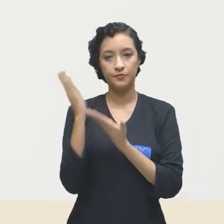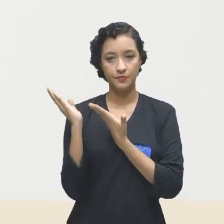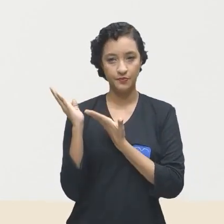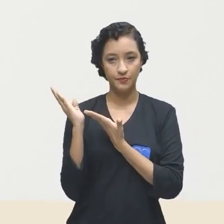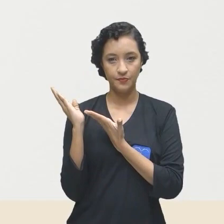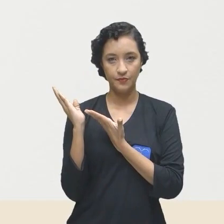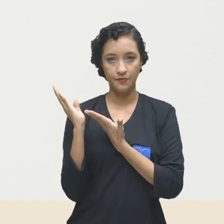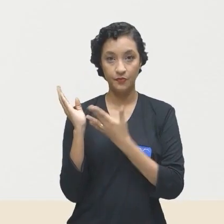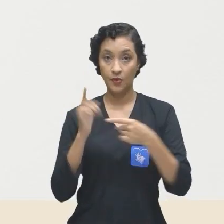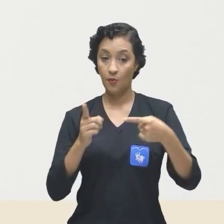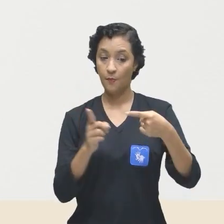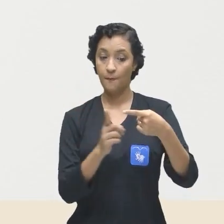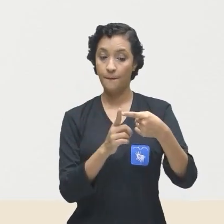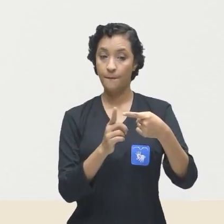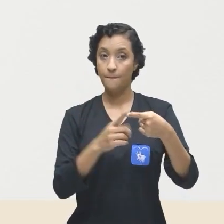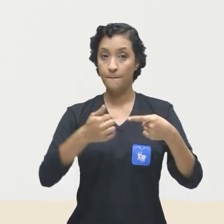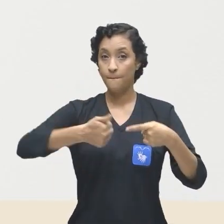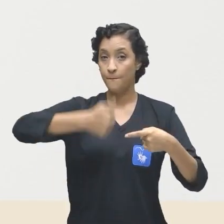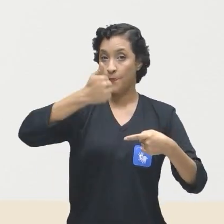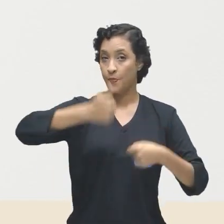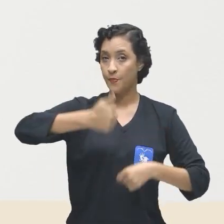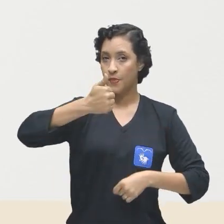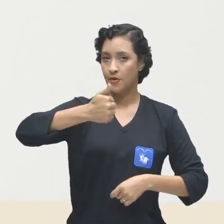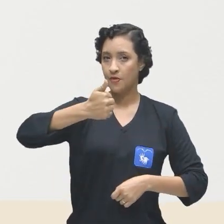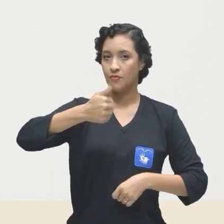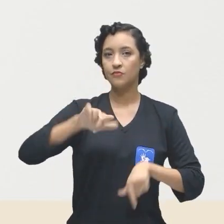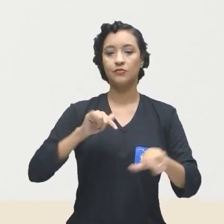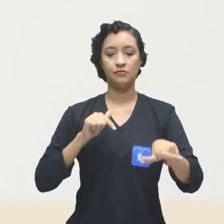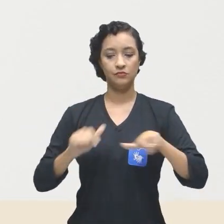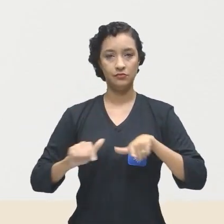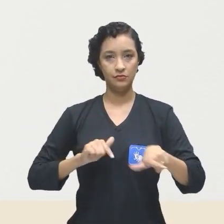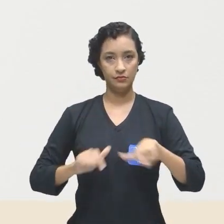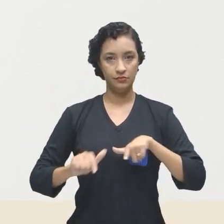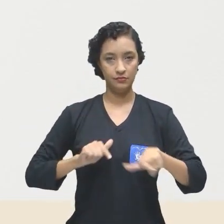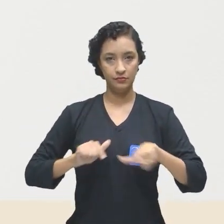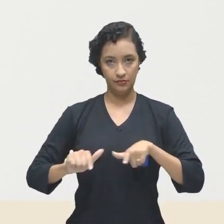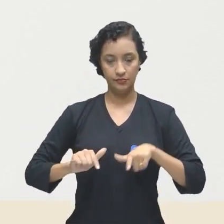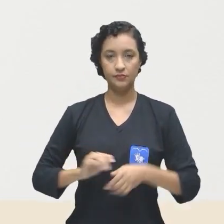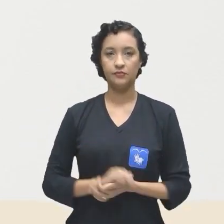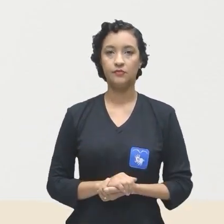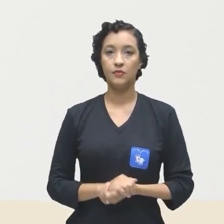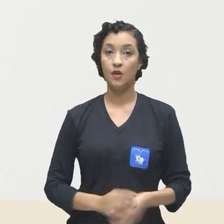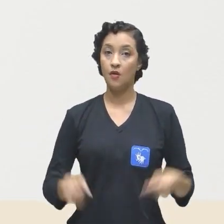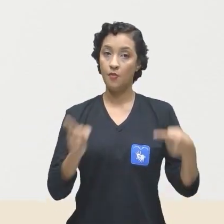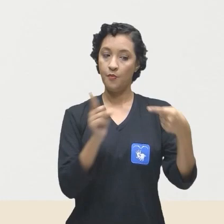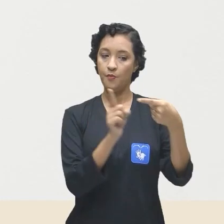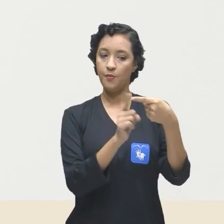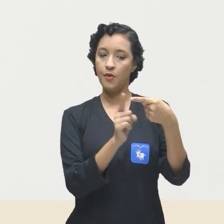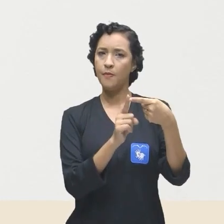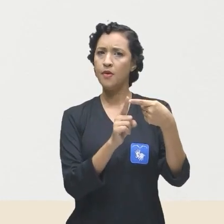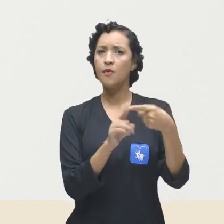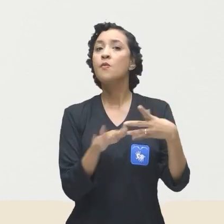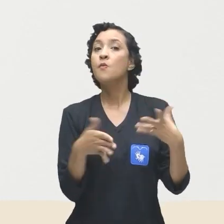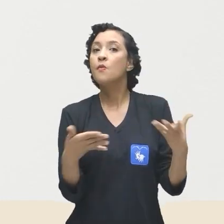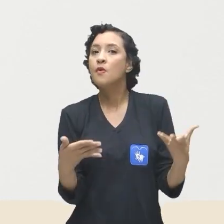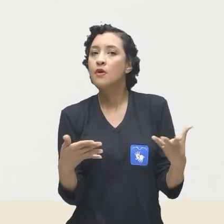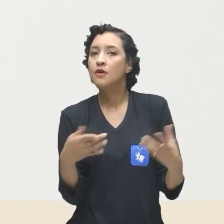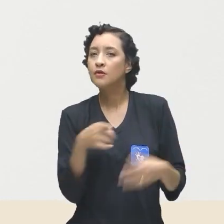Primeira categoria que nós temos aqui é o trabalho. A primeira categoria qual é, crianças? Repita